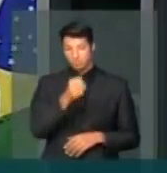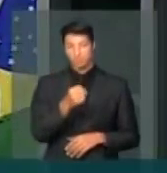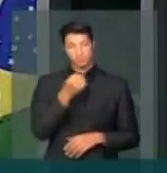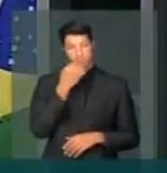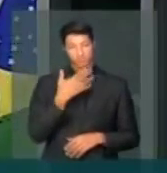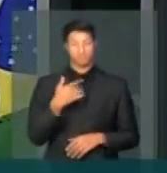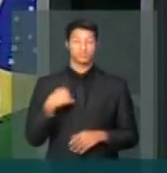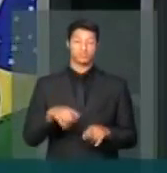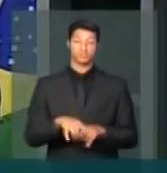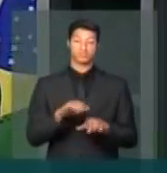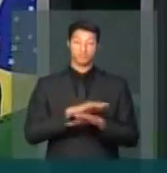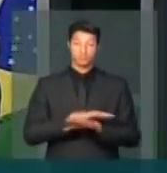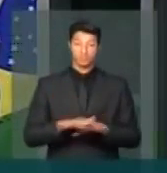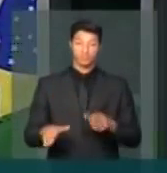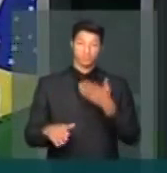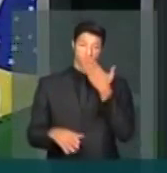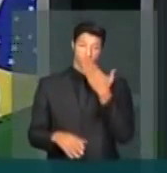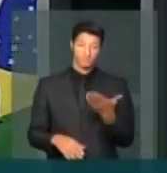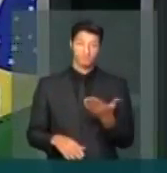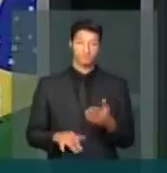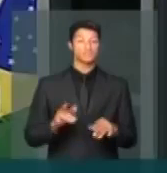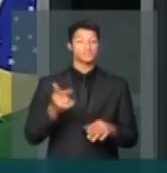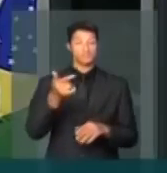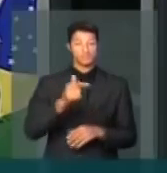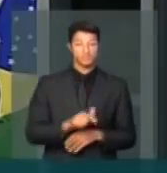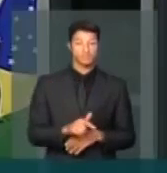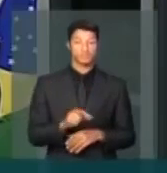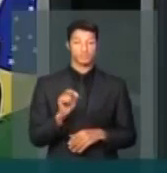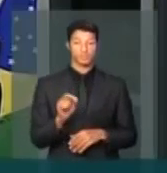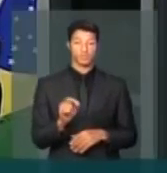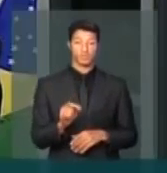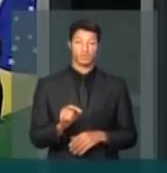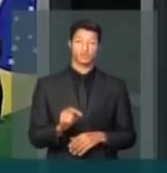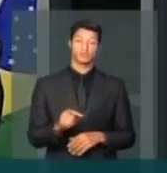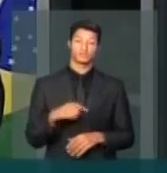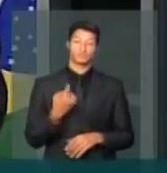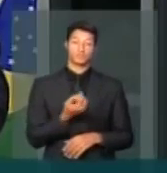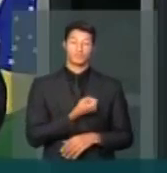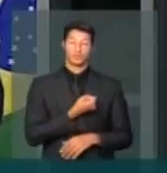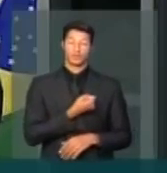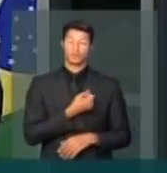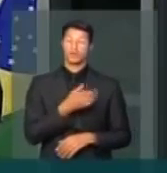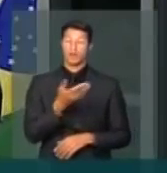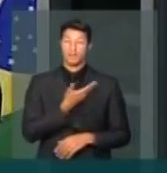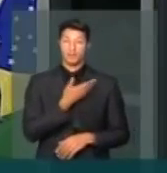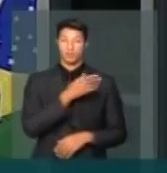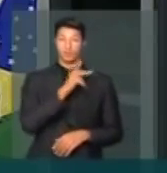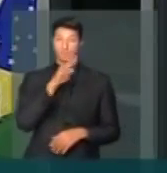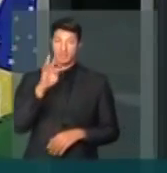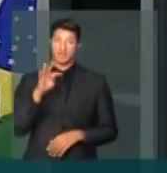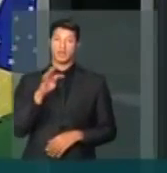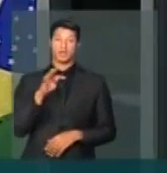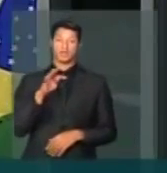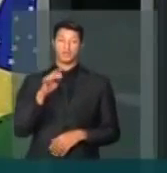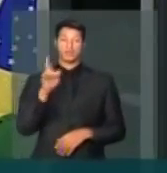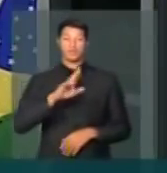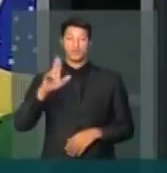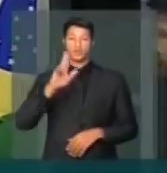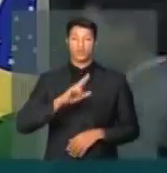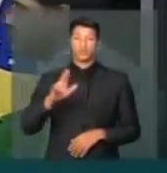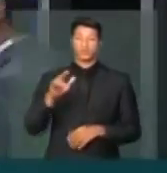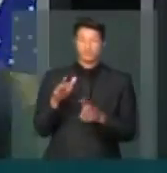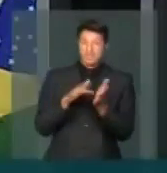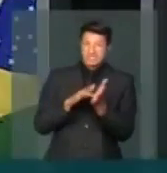pronunciamento. Então eu encerro pedindo, mais uma vez, que o nobre líder do PT, o Simbar Machado, não use